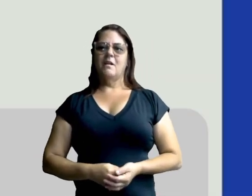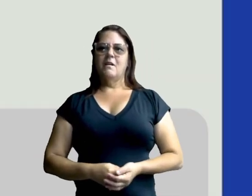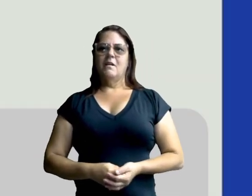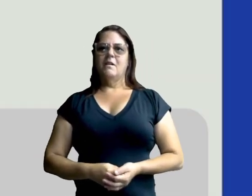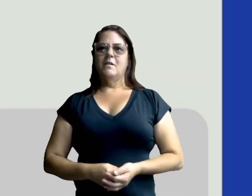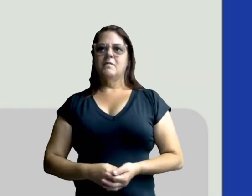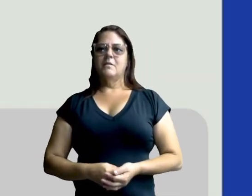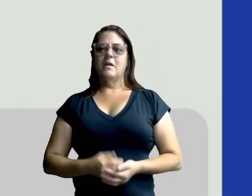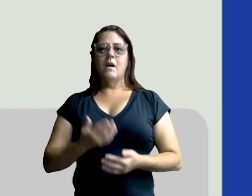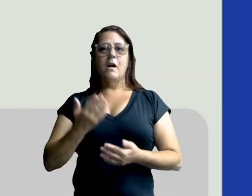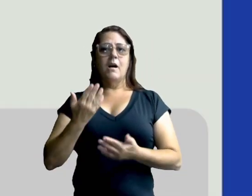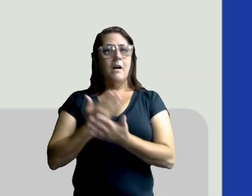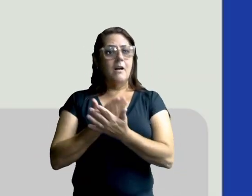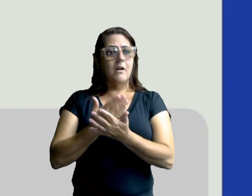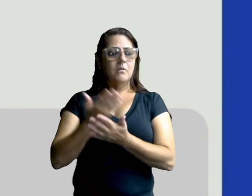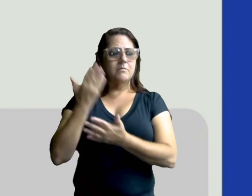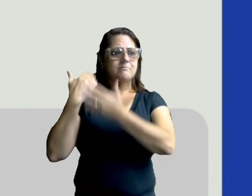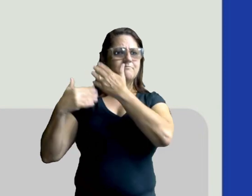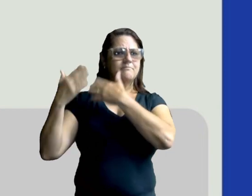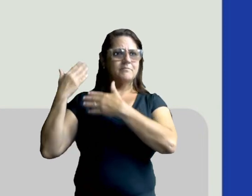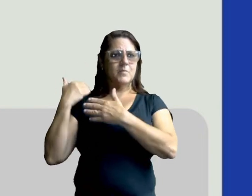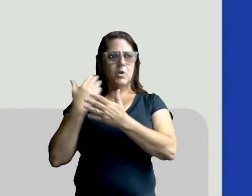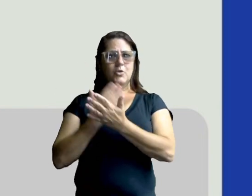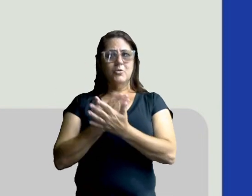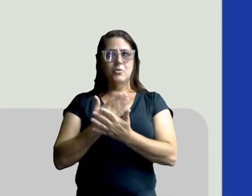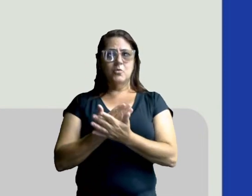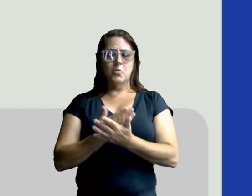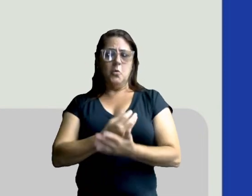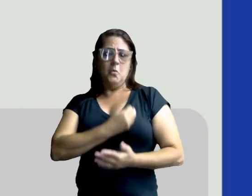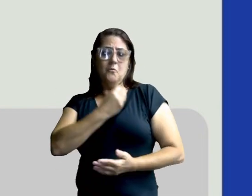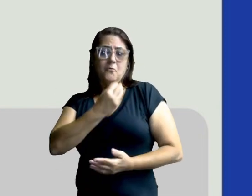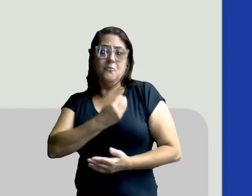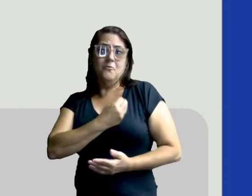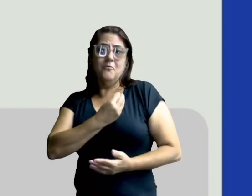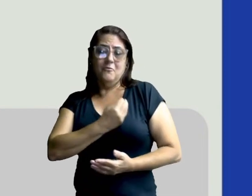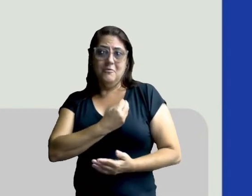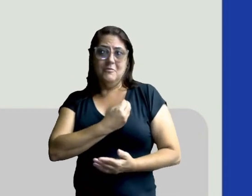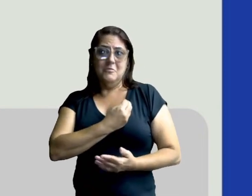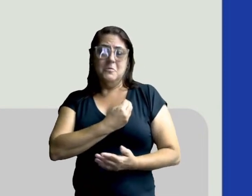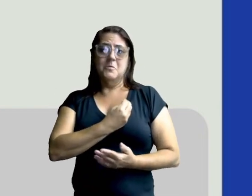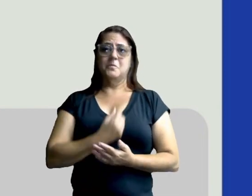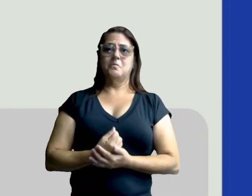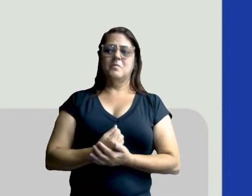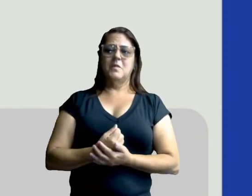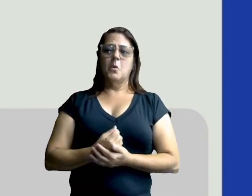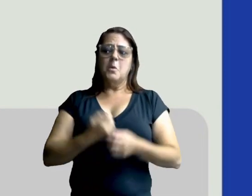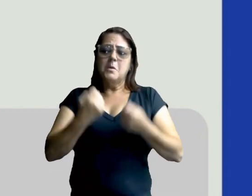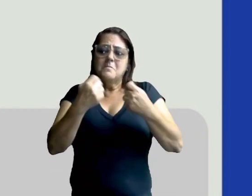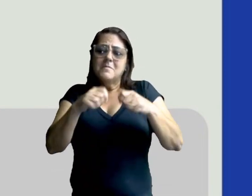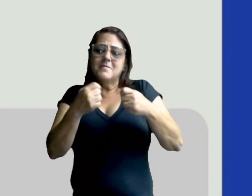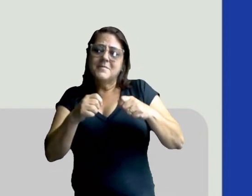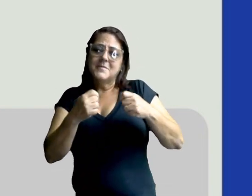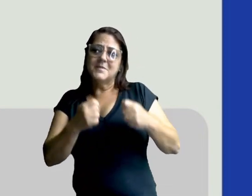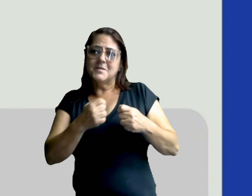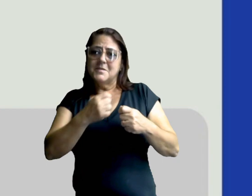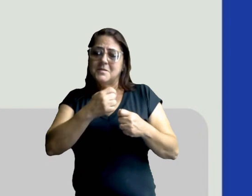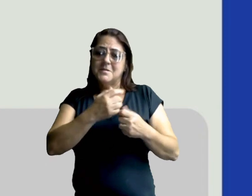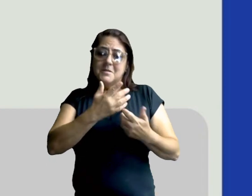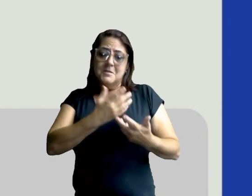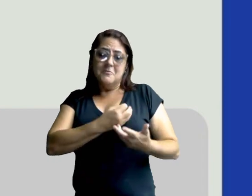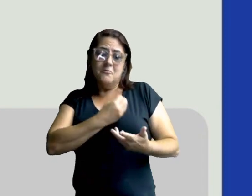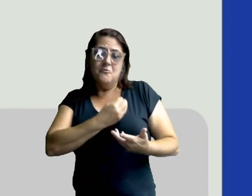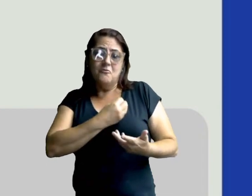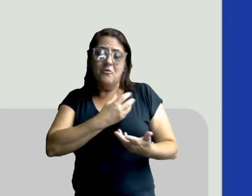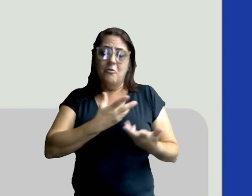Então, gente, na aula anterior a gente estudou um pouquinho sobre os seres vivos. A gente viu sobre as necessidades que os seres vivos